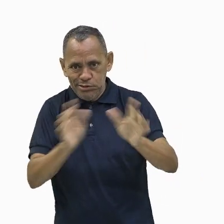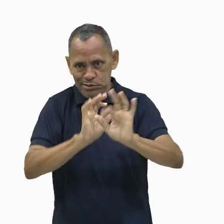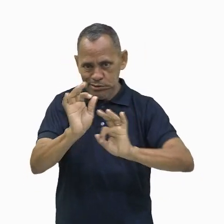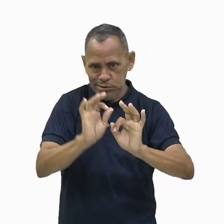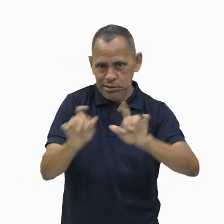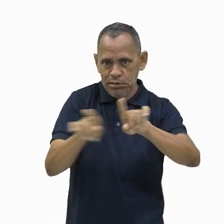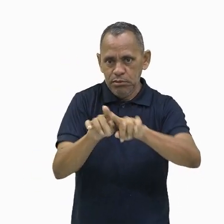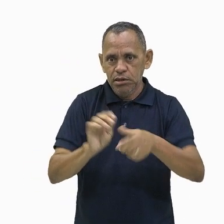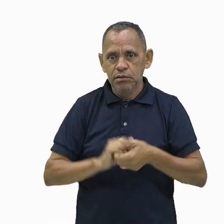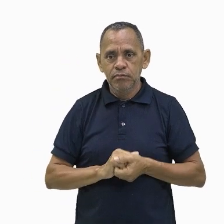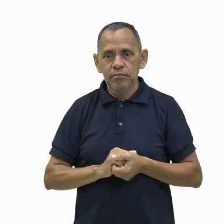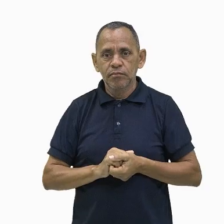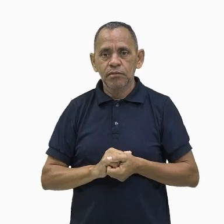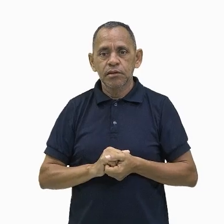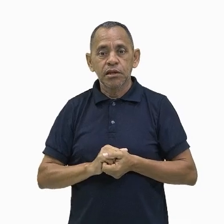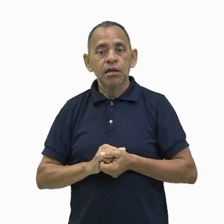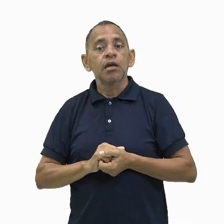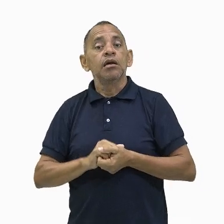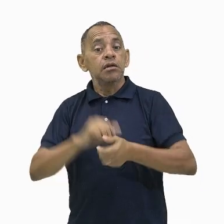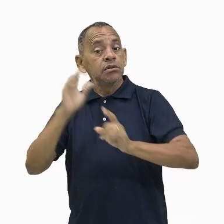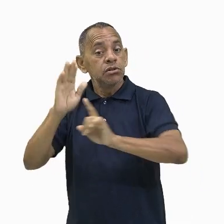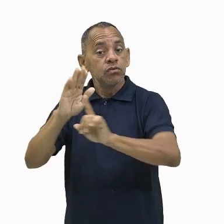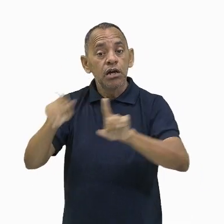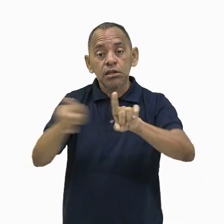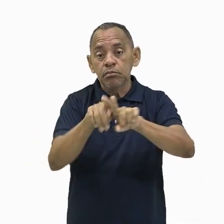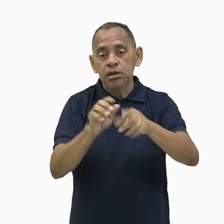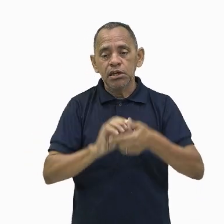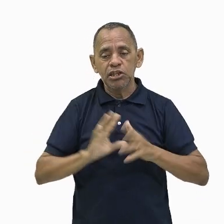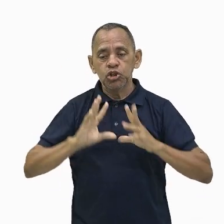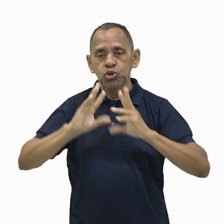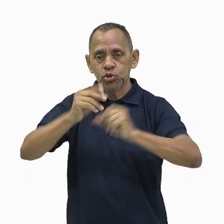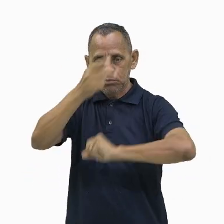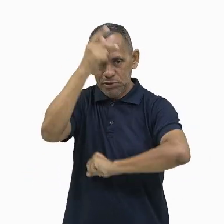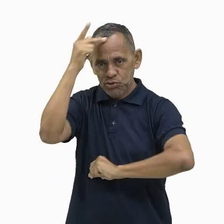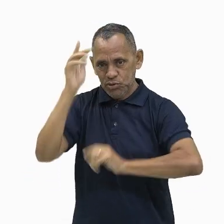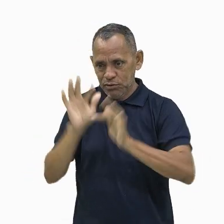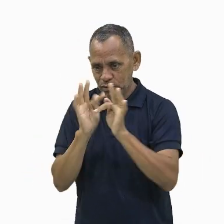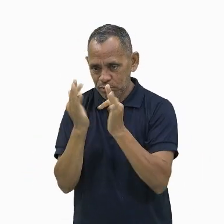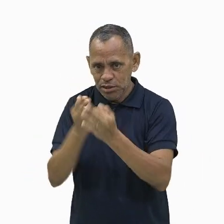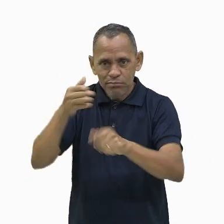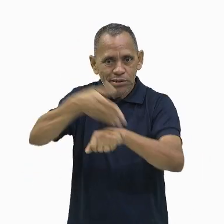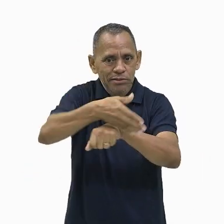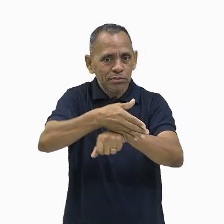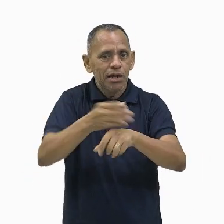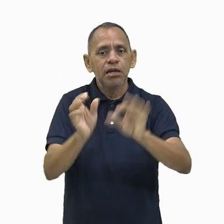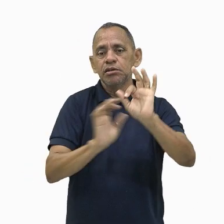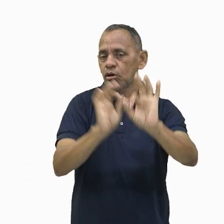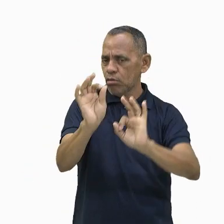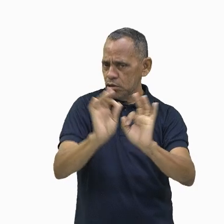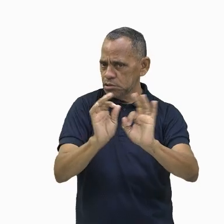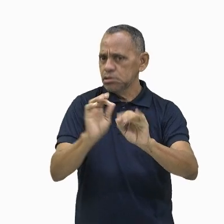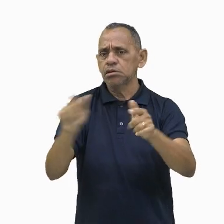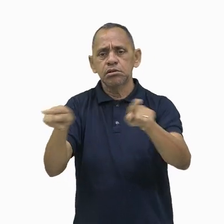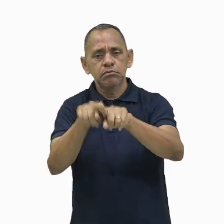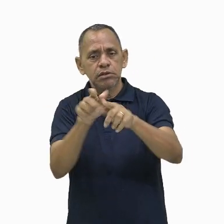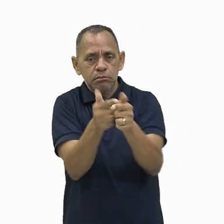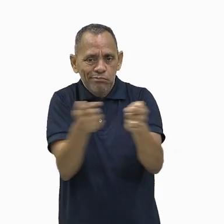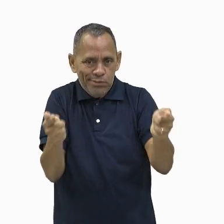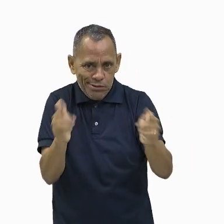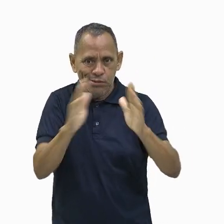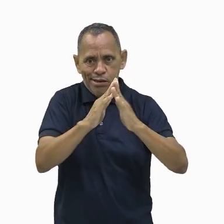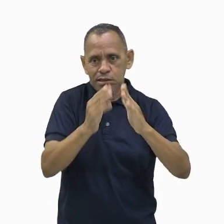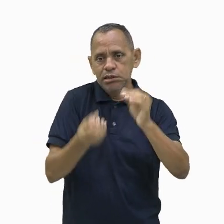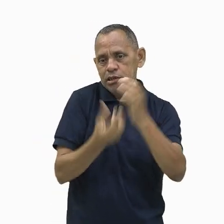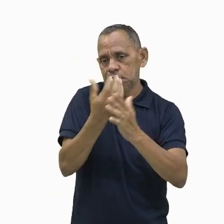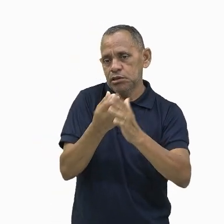do lar. Incentivar, assim, todos os membros da família a participarem da organização e da limpeza da casa,